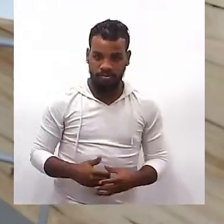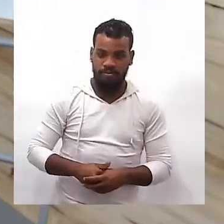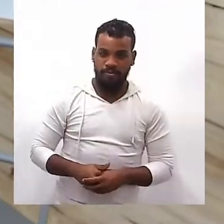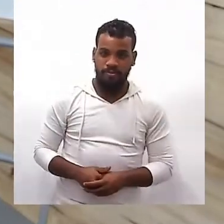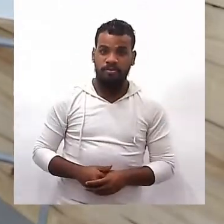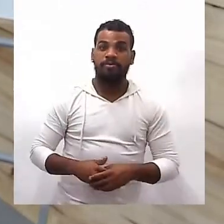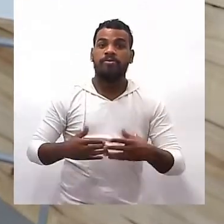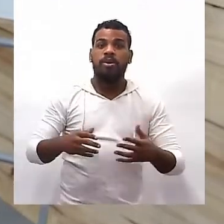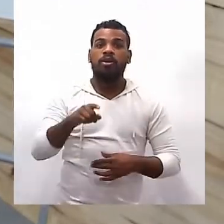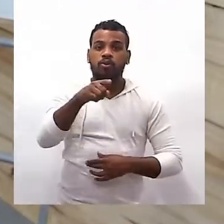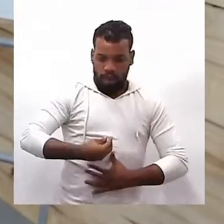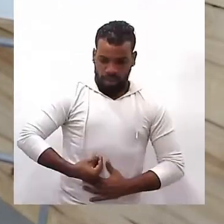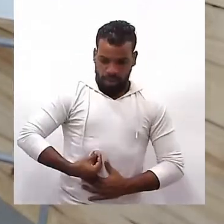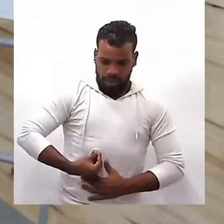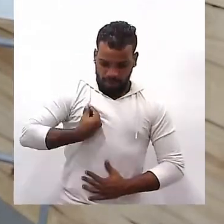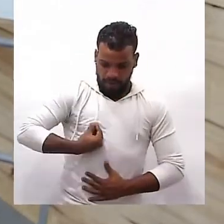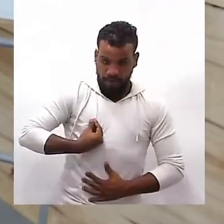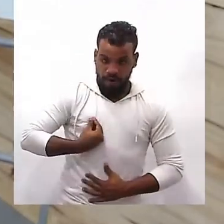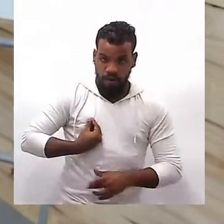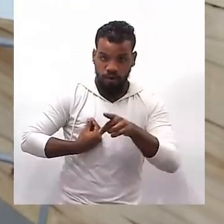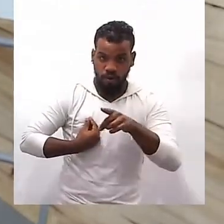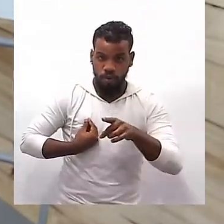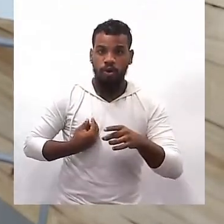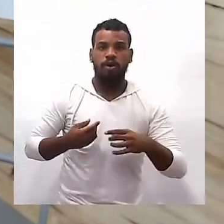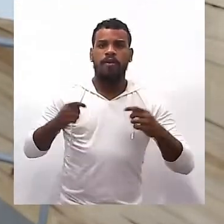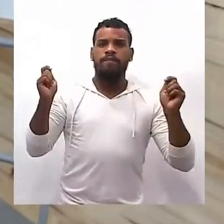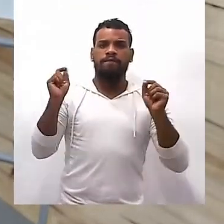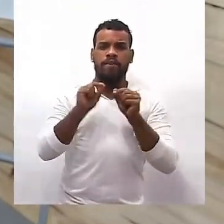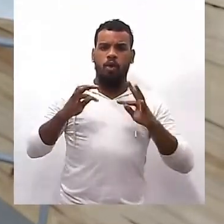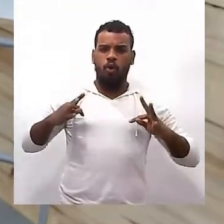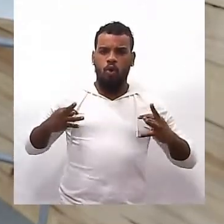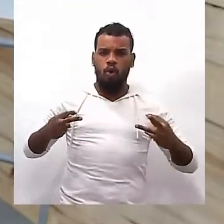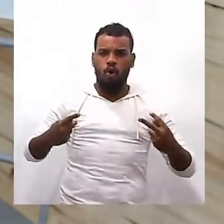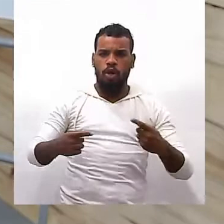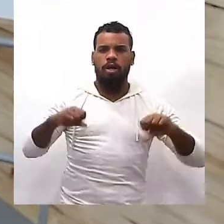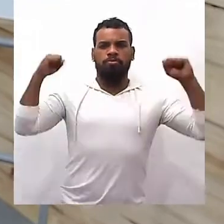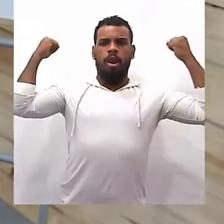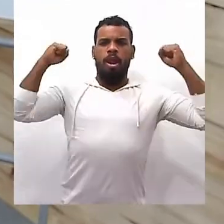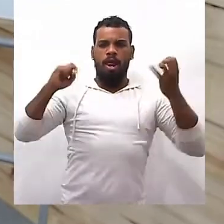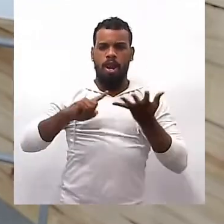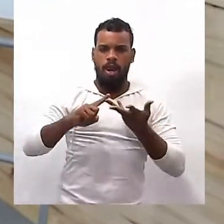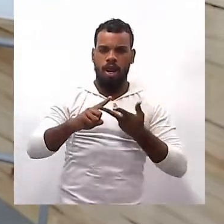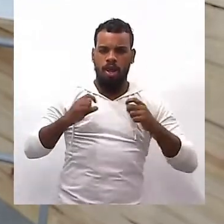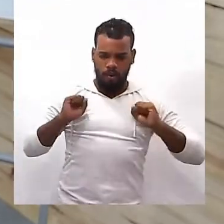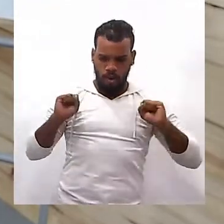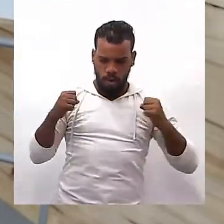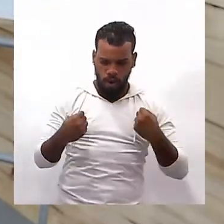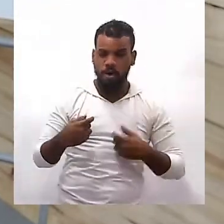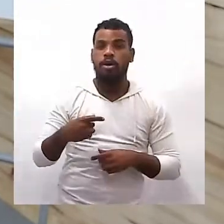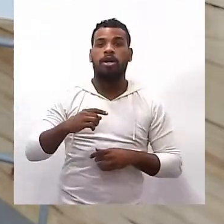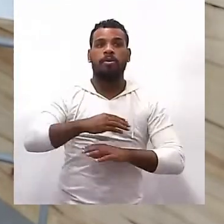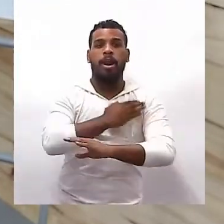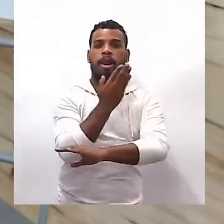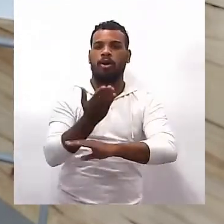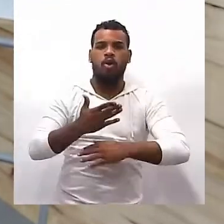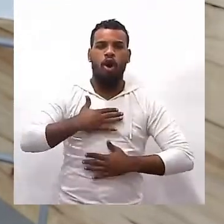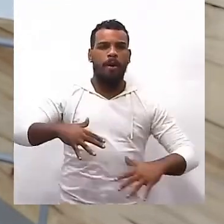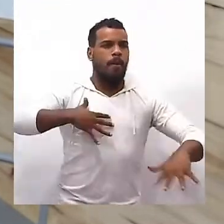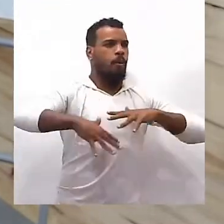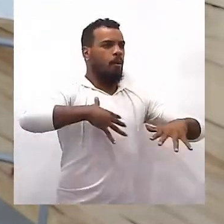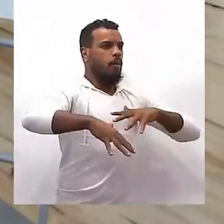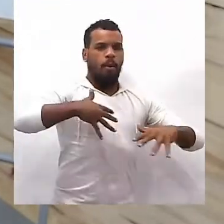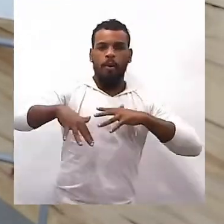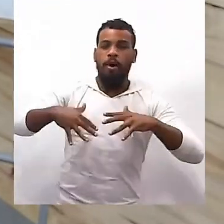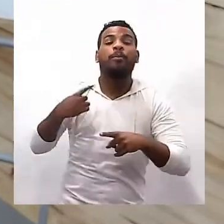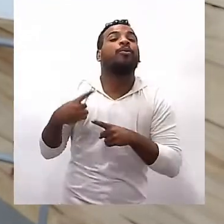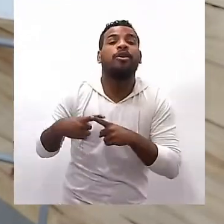Tu só tá vivo, tu só realiza todas as atividades durante o dia, teu corpo ele só funciona